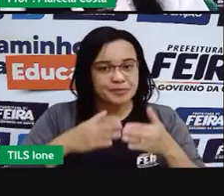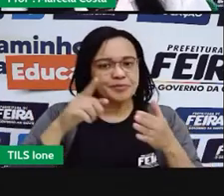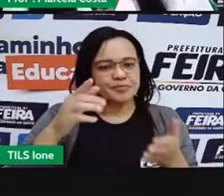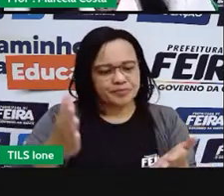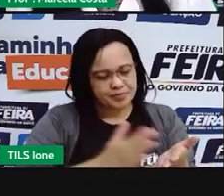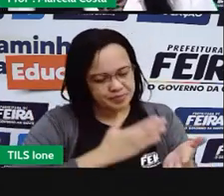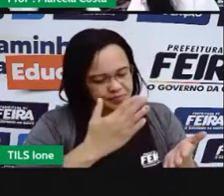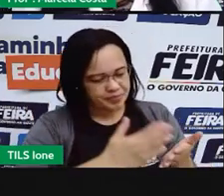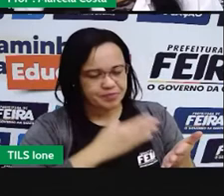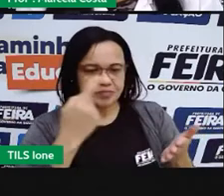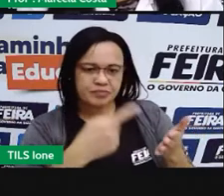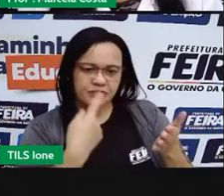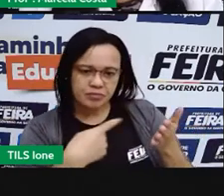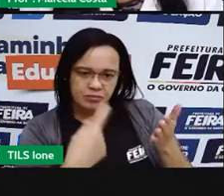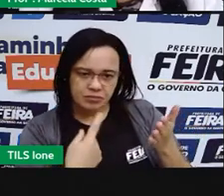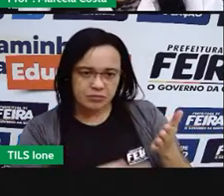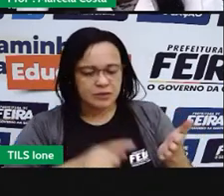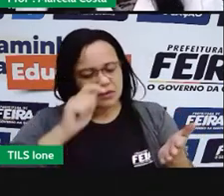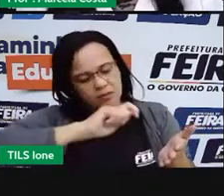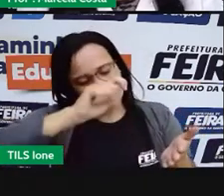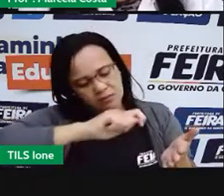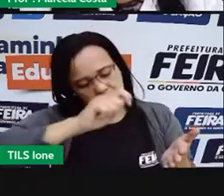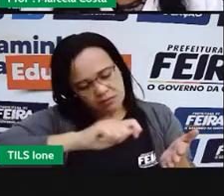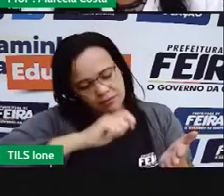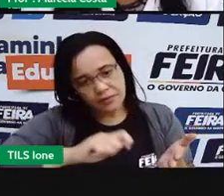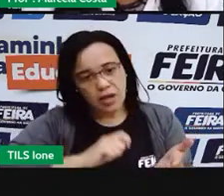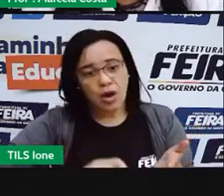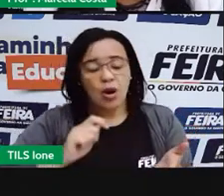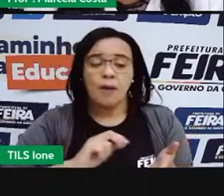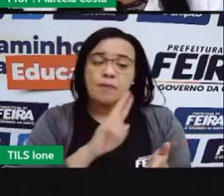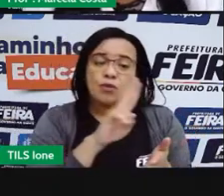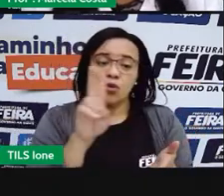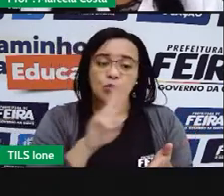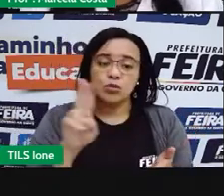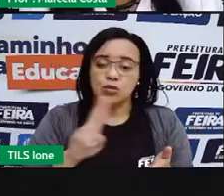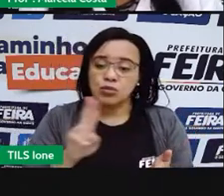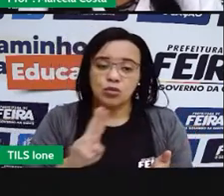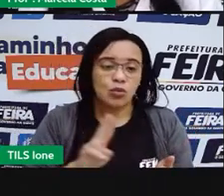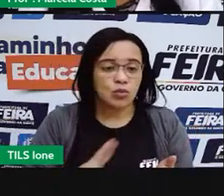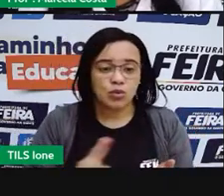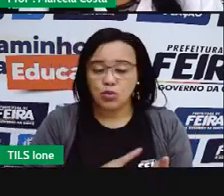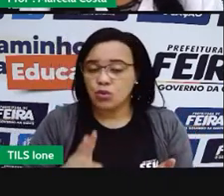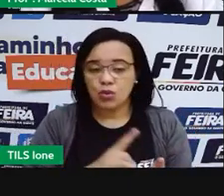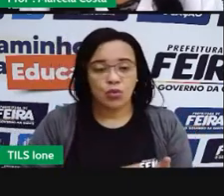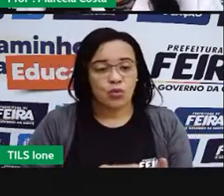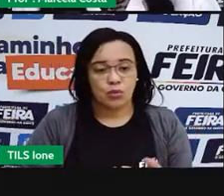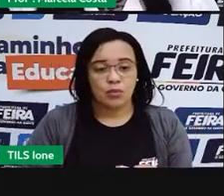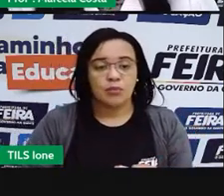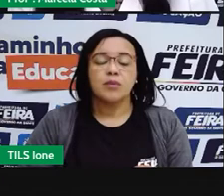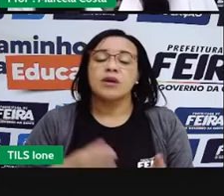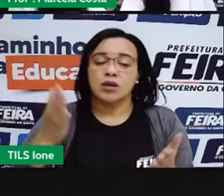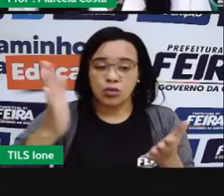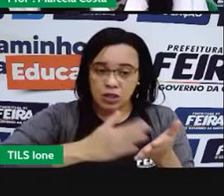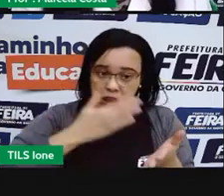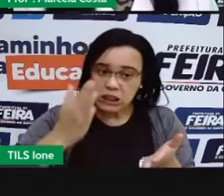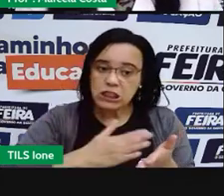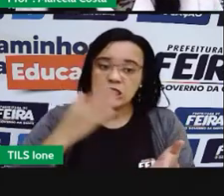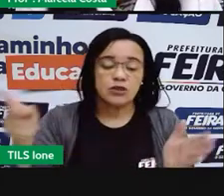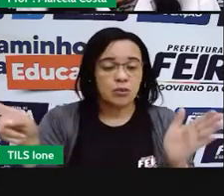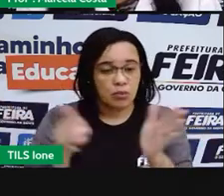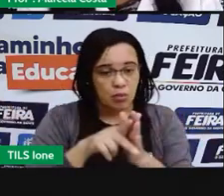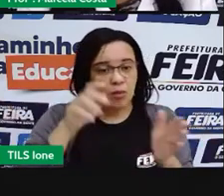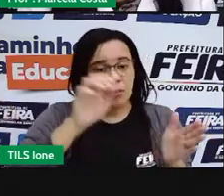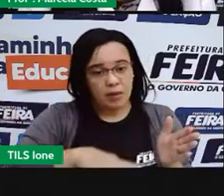nome dos clássicos de literatura infantil. Alguns desses nomes. Então, para isso, vou pedir para